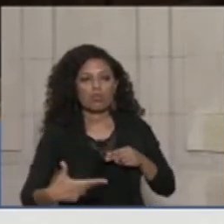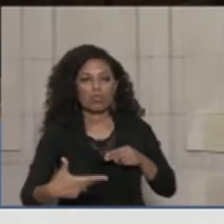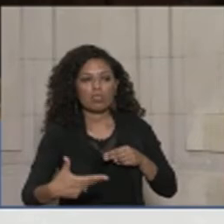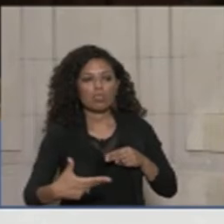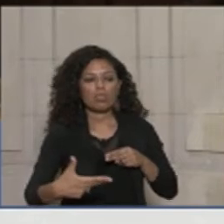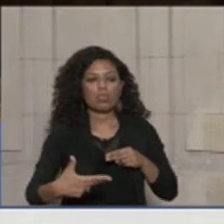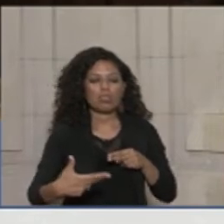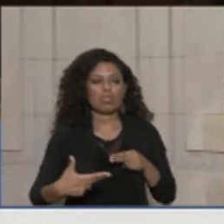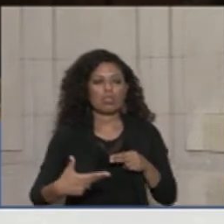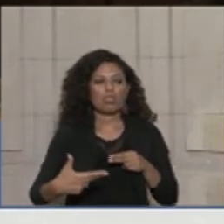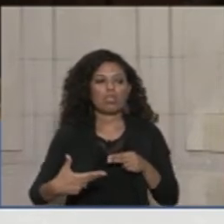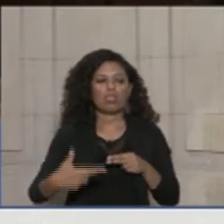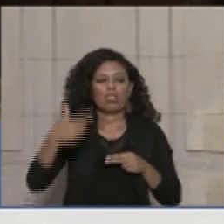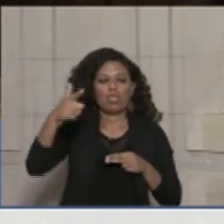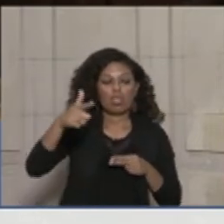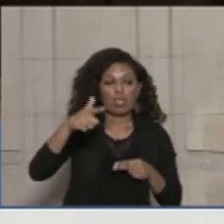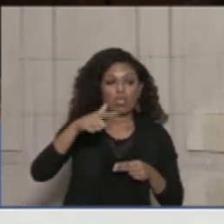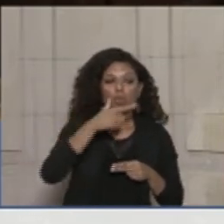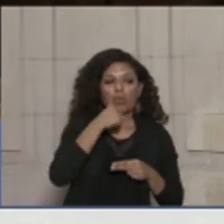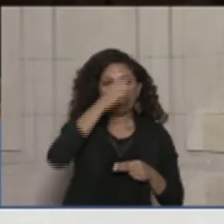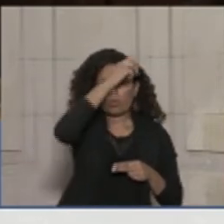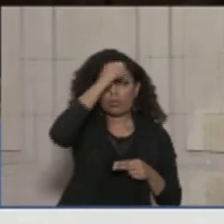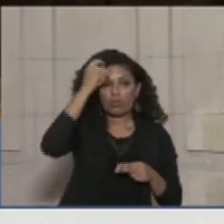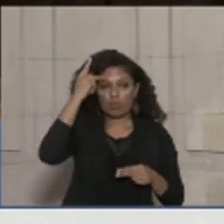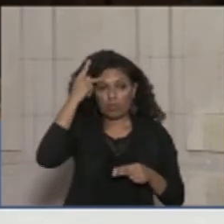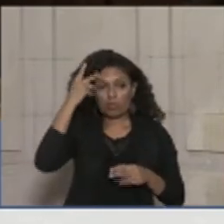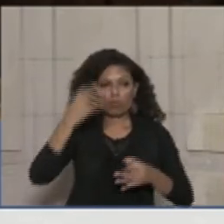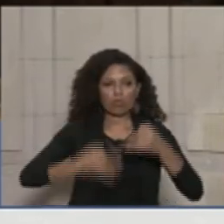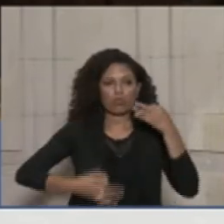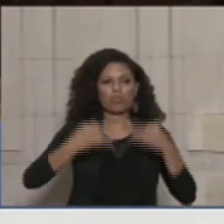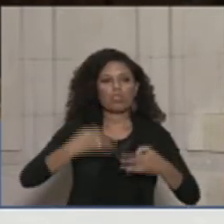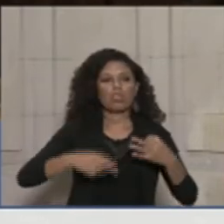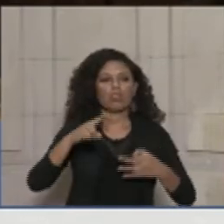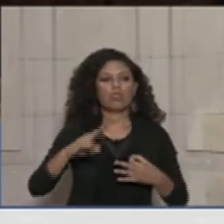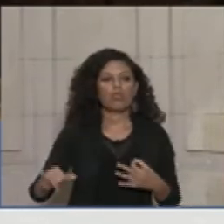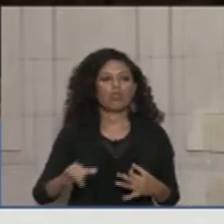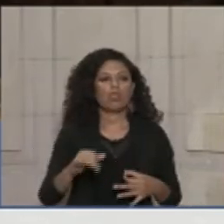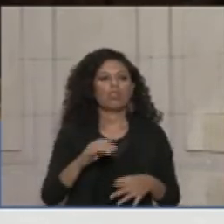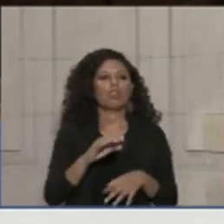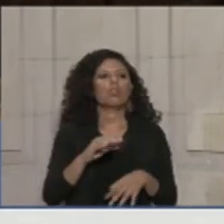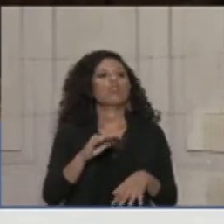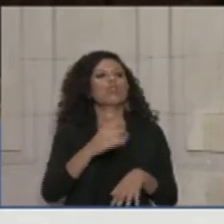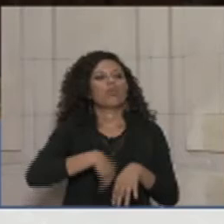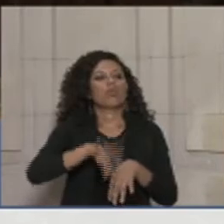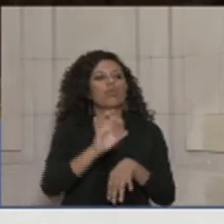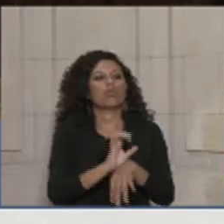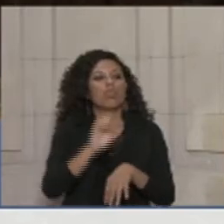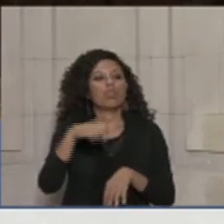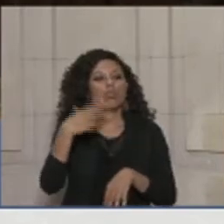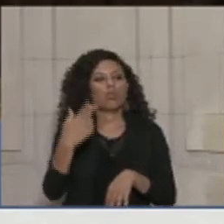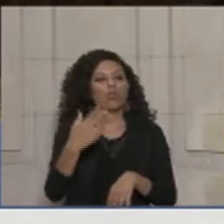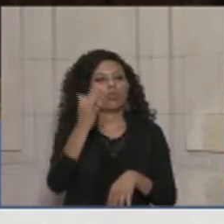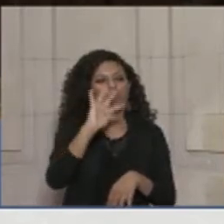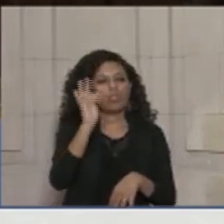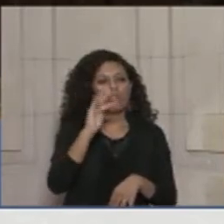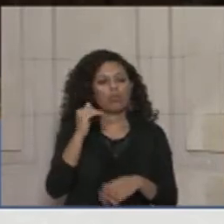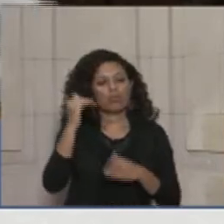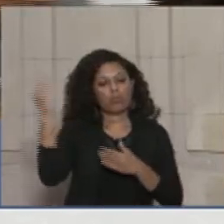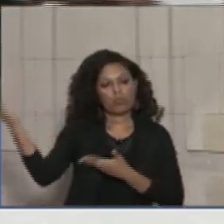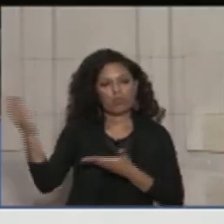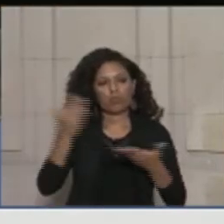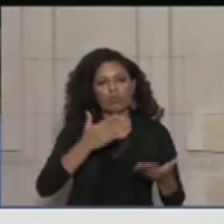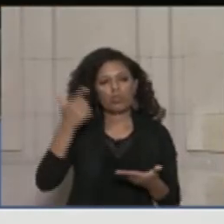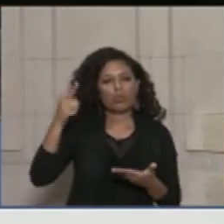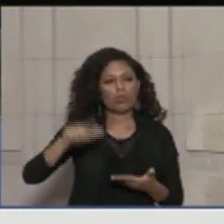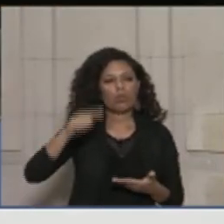vezes ele se tornará réu pela justiça, ou estadual ou federal. Muito obrigado. Convido o próximo orador inscrito